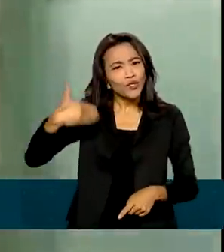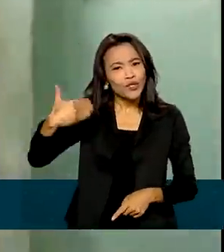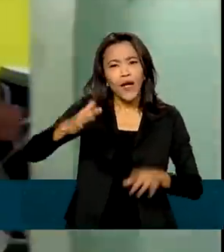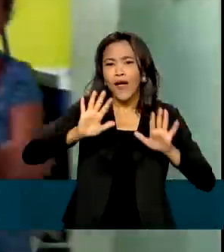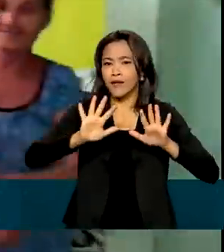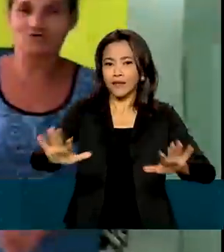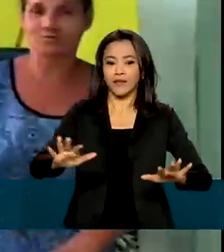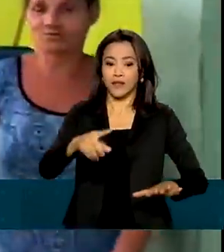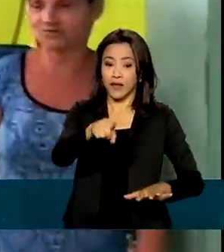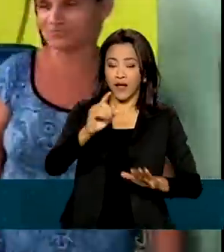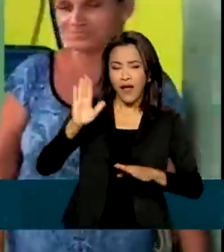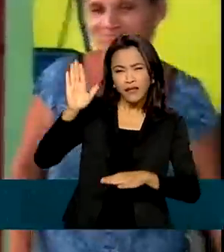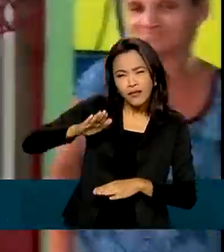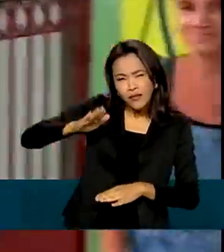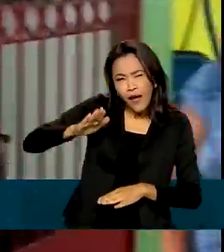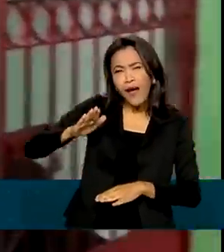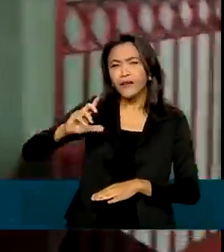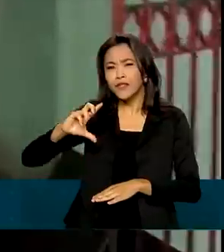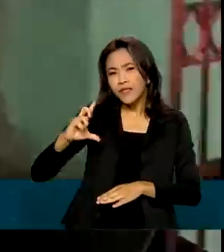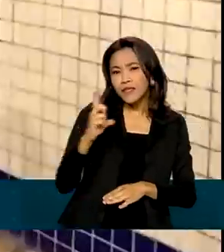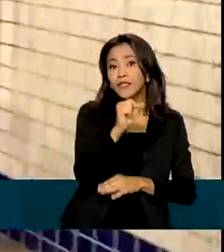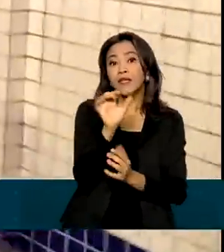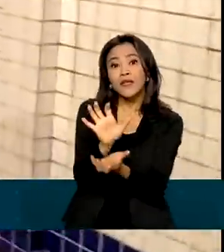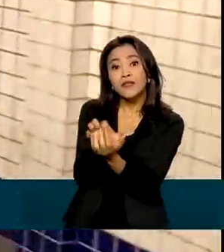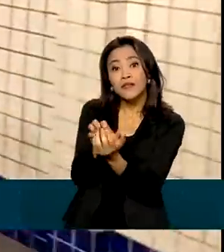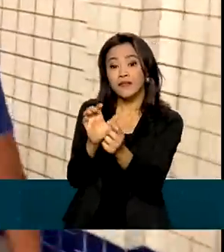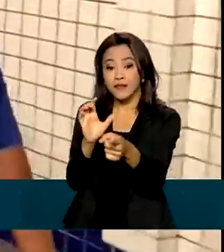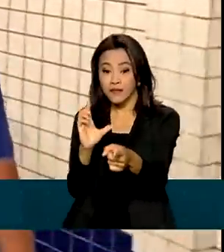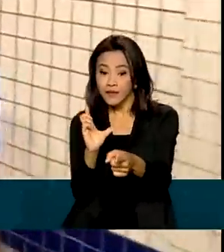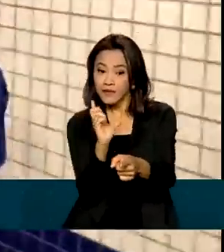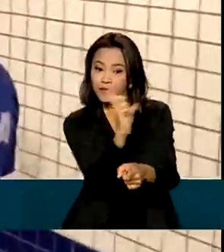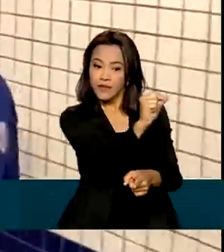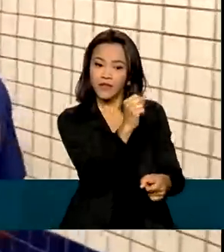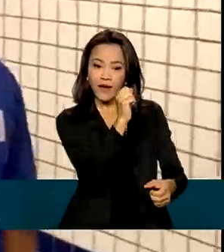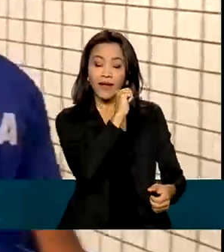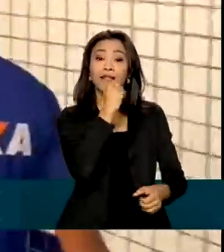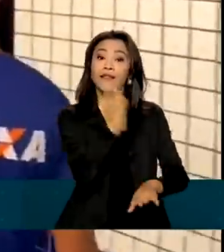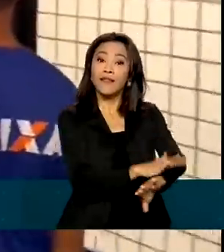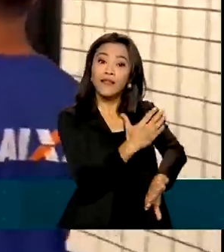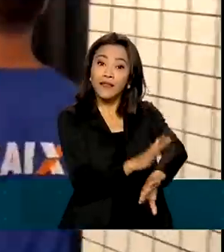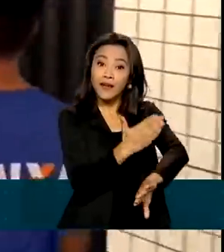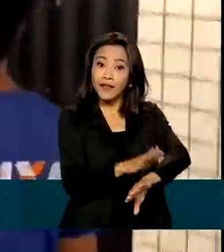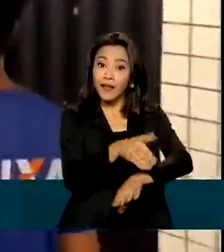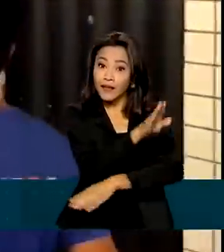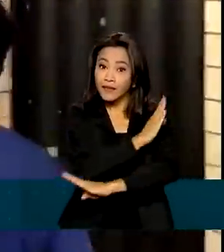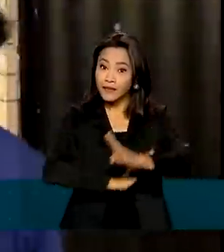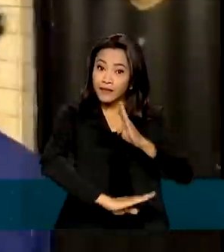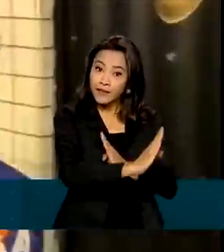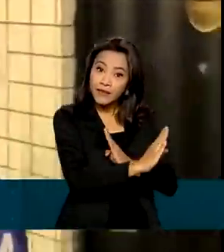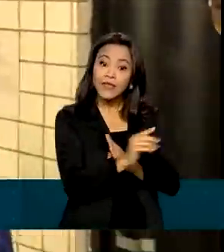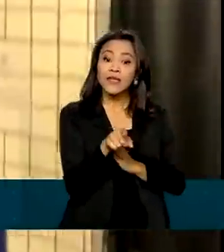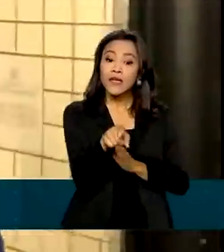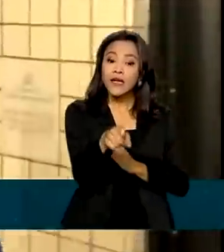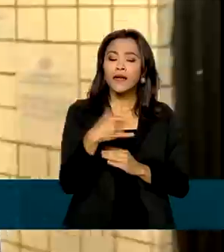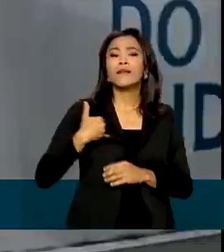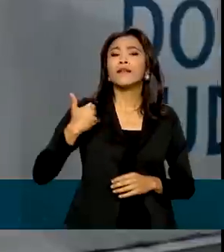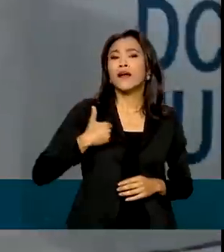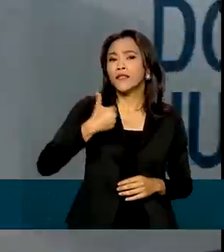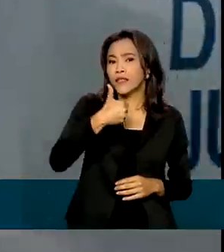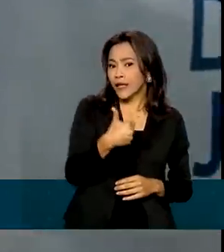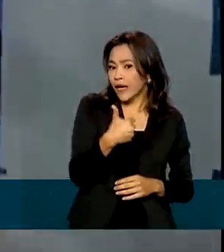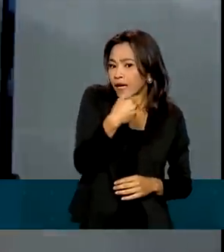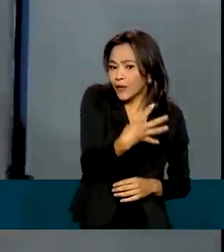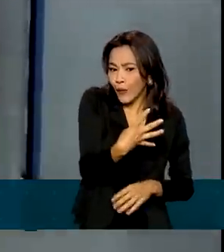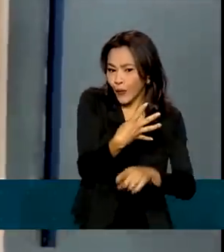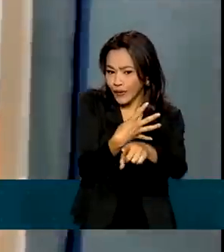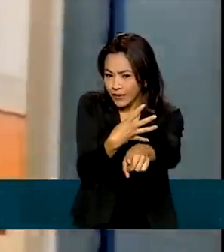ele deixa sua casa na periferia de Recife e vai treinar taekwondo. O jovem atleta tem apenas 14 anos,